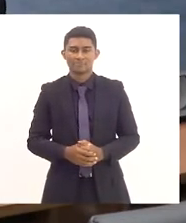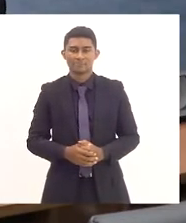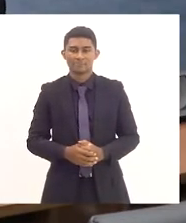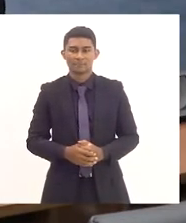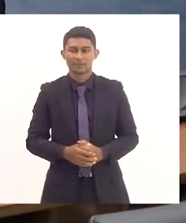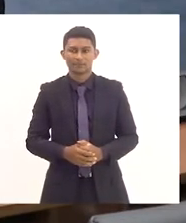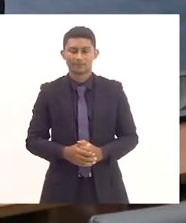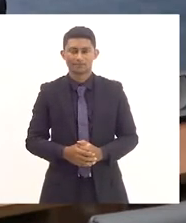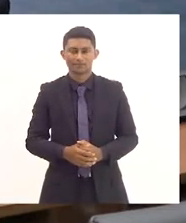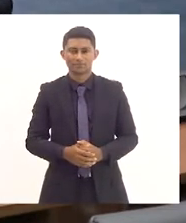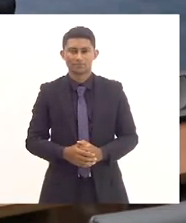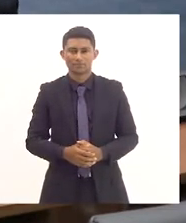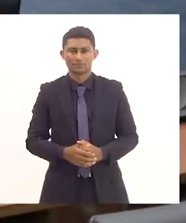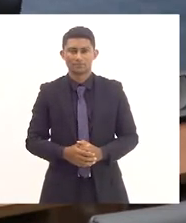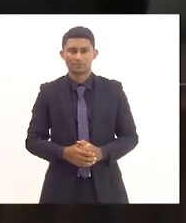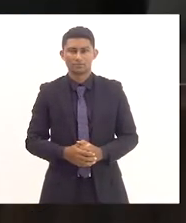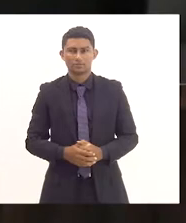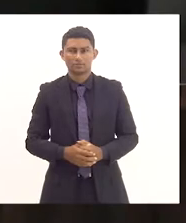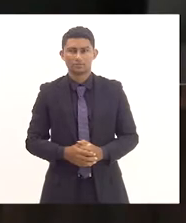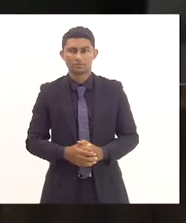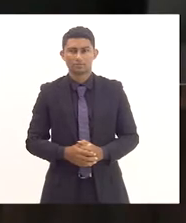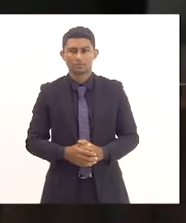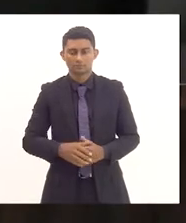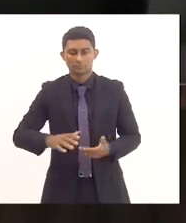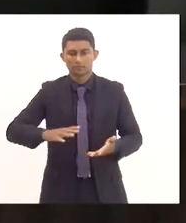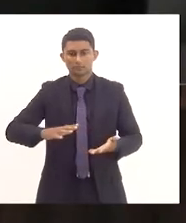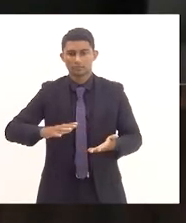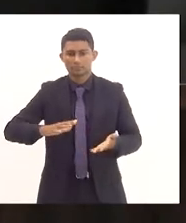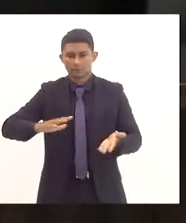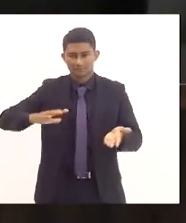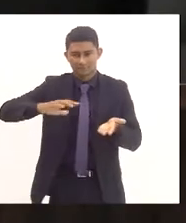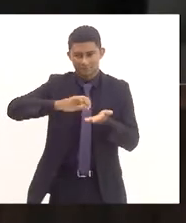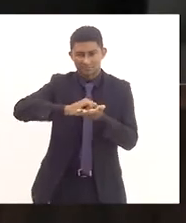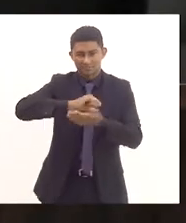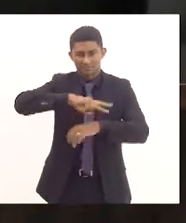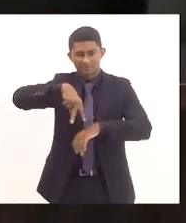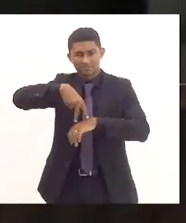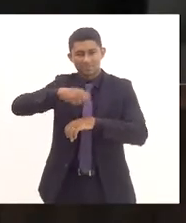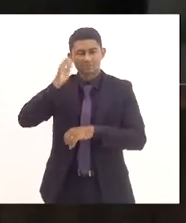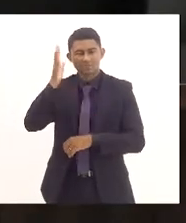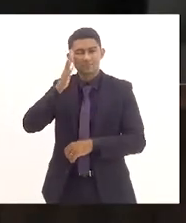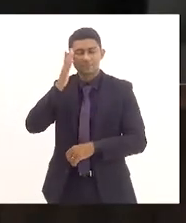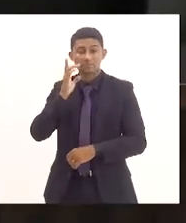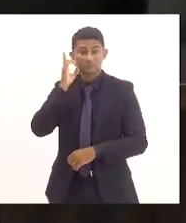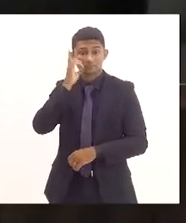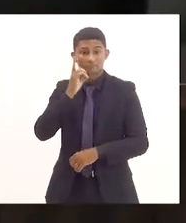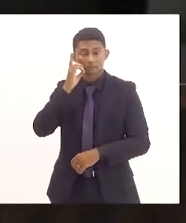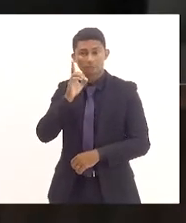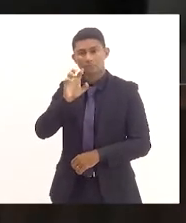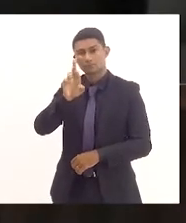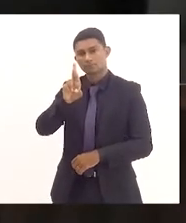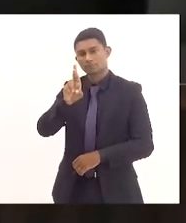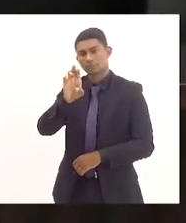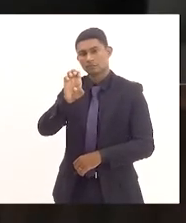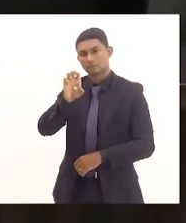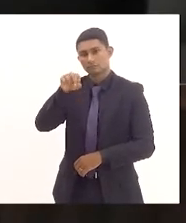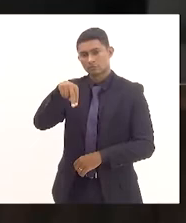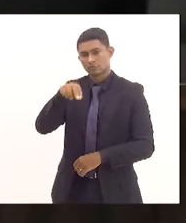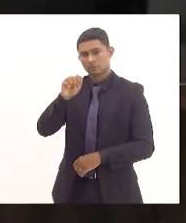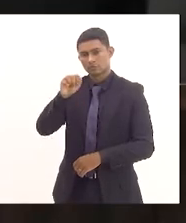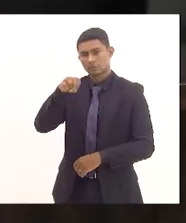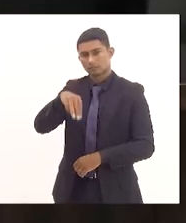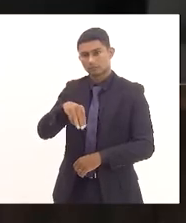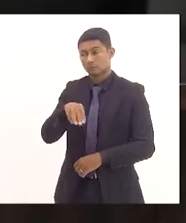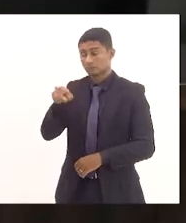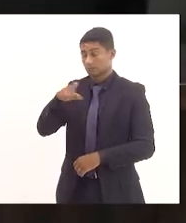E aí o próximo orador inscrito Nobre Deputado Renan Ferreirinha a vossa excelência'